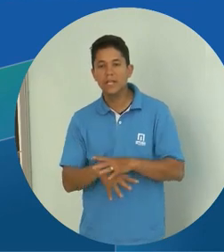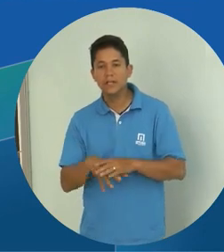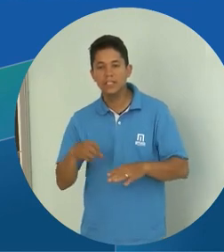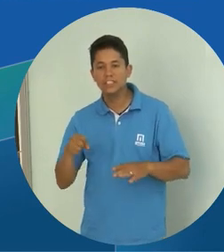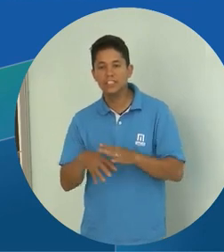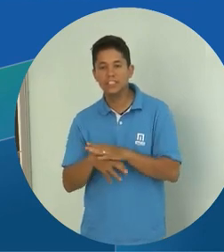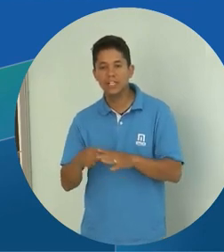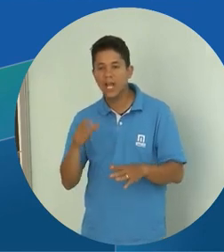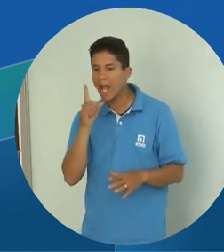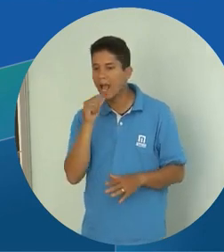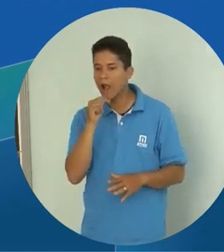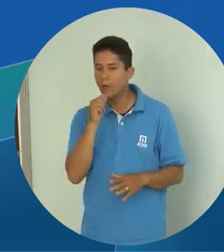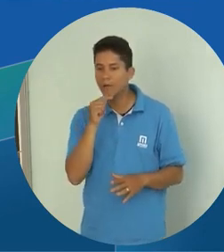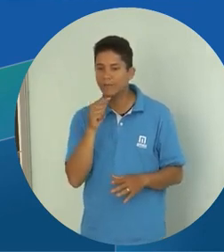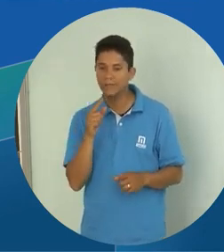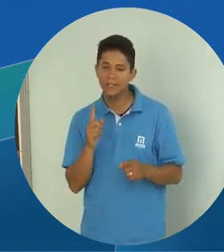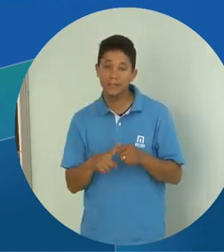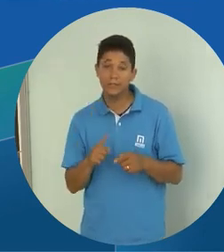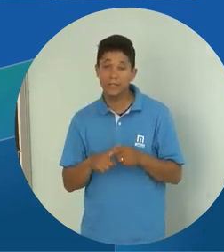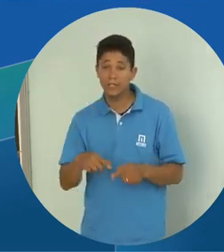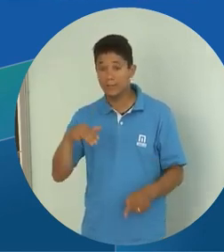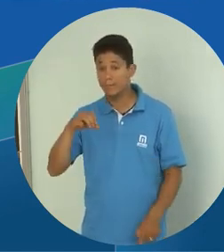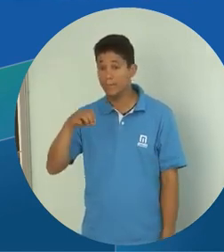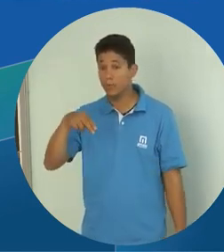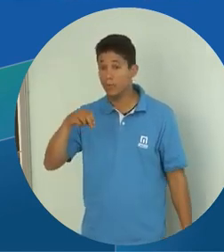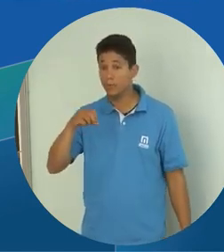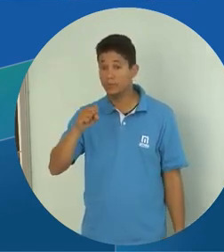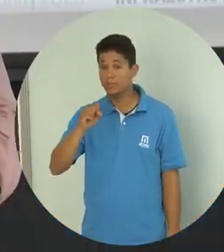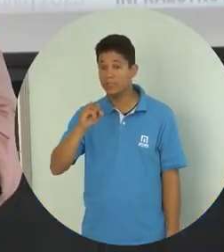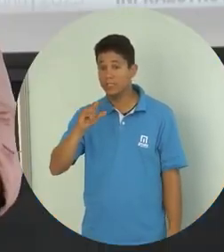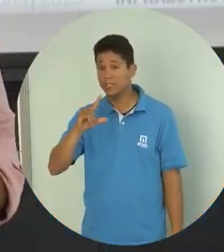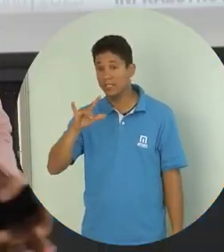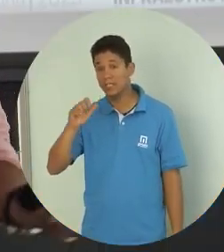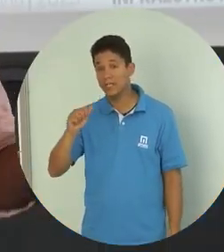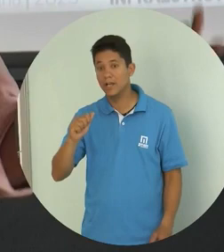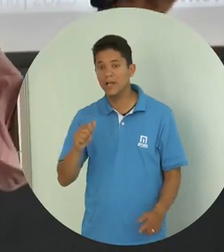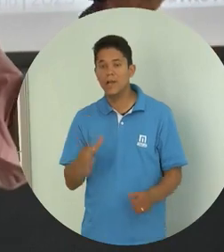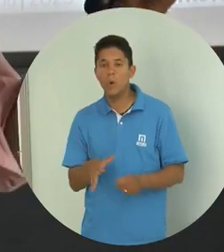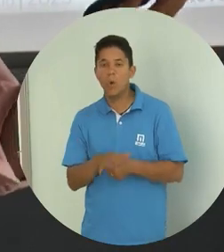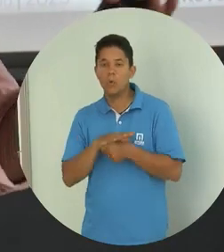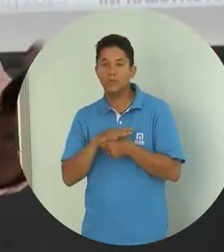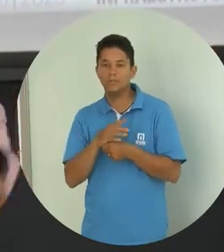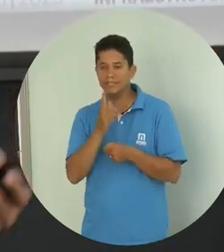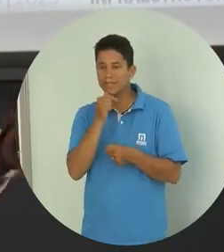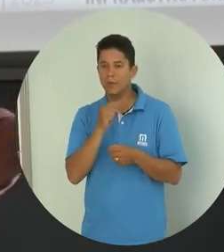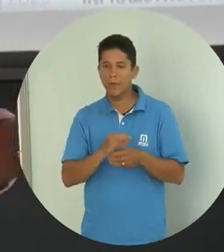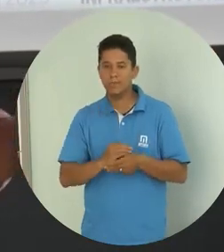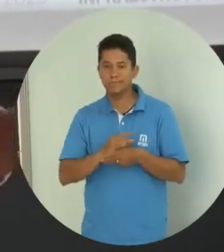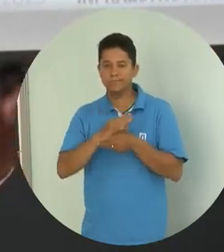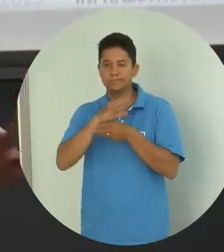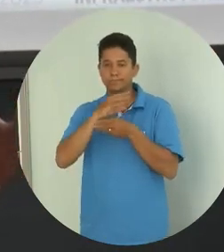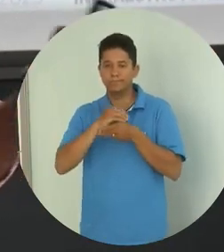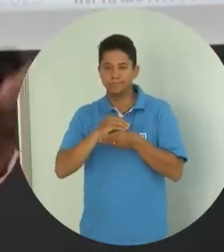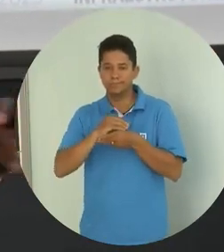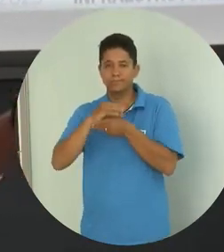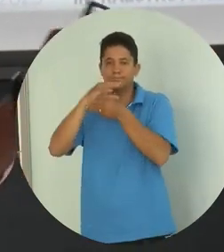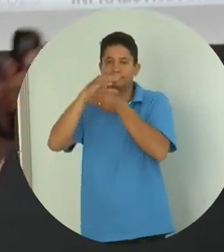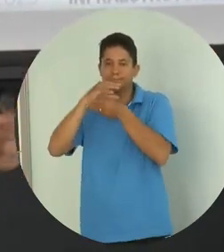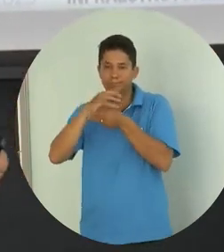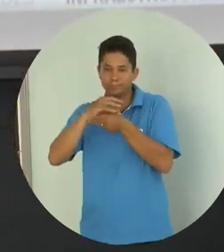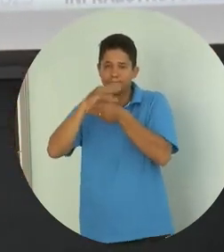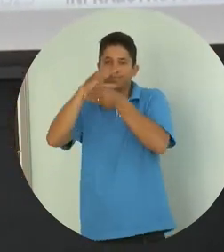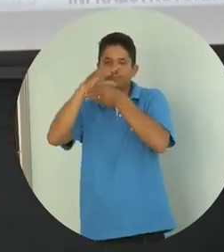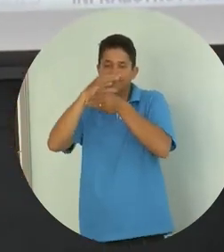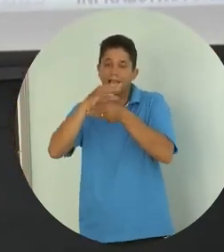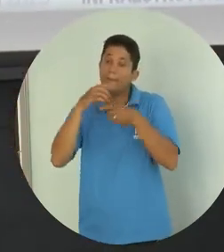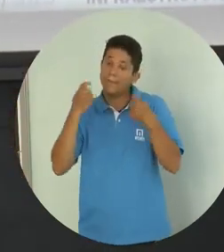a nanosílica, como é mais densa, ocupava o espaço da água, né? A água subia e aí teria que haver bombas para